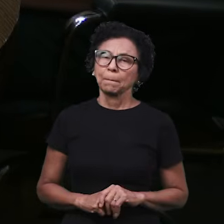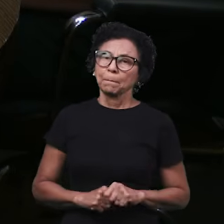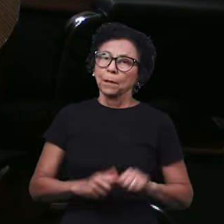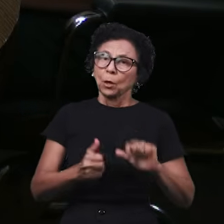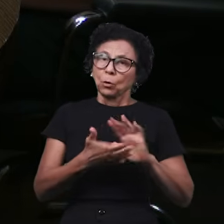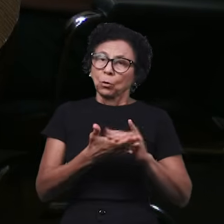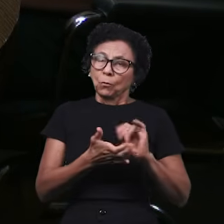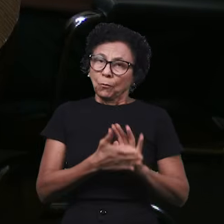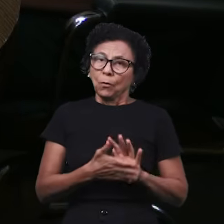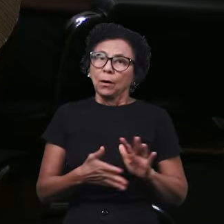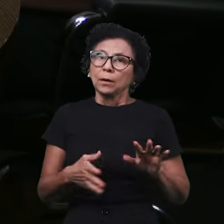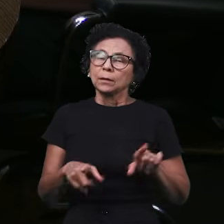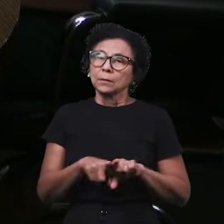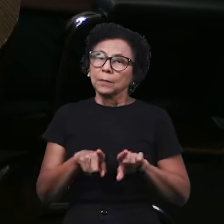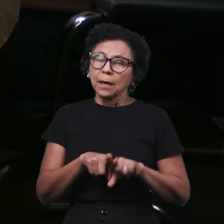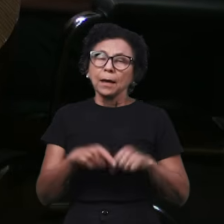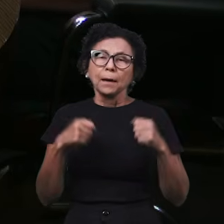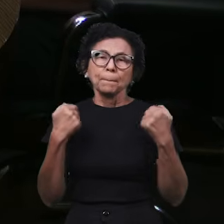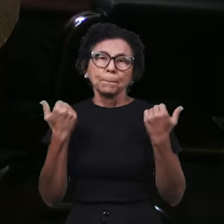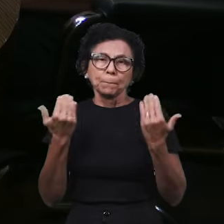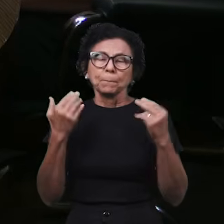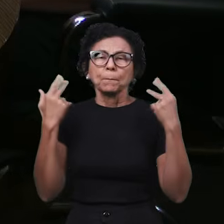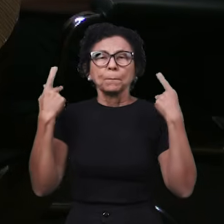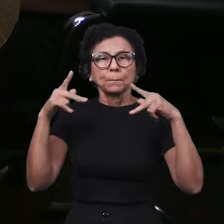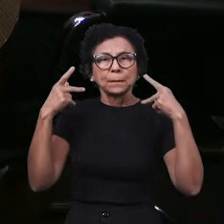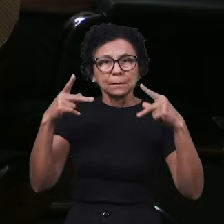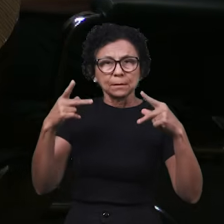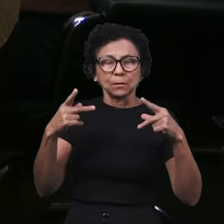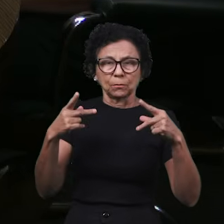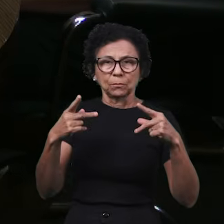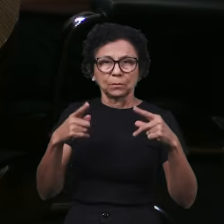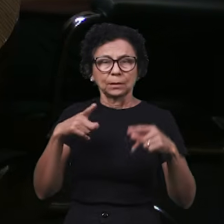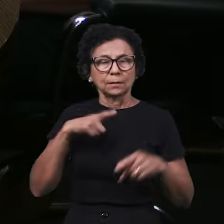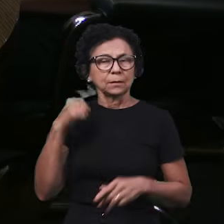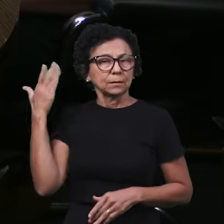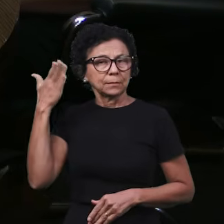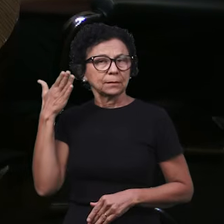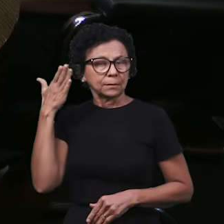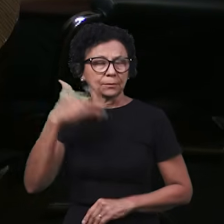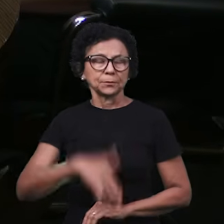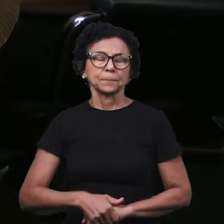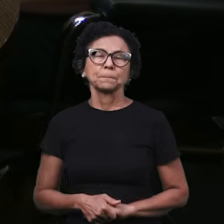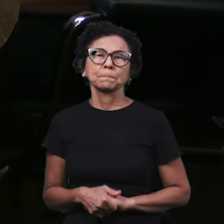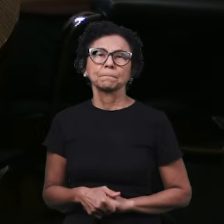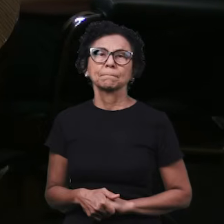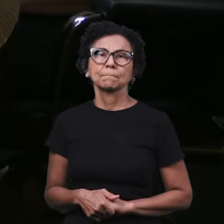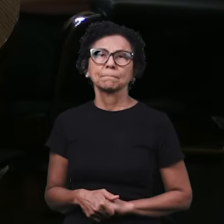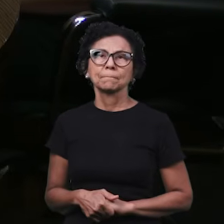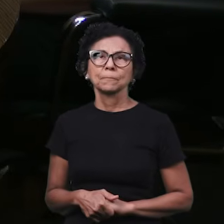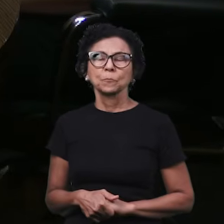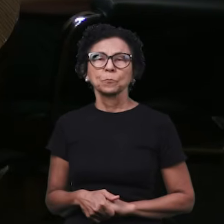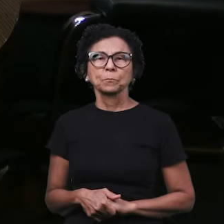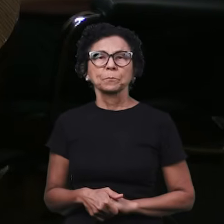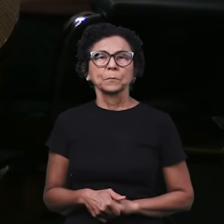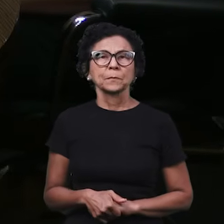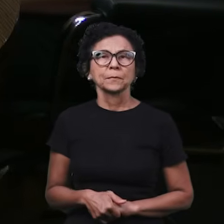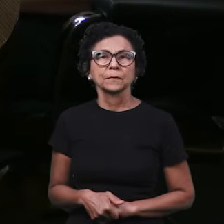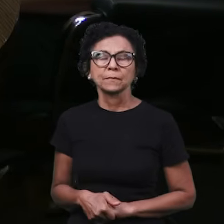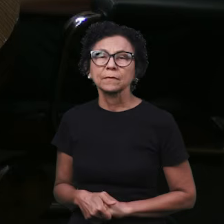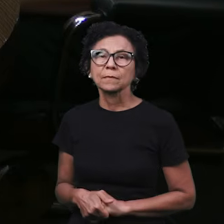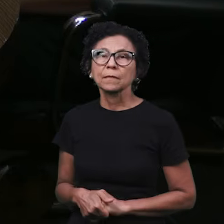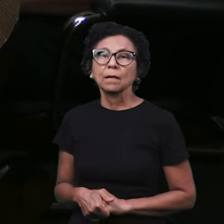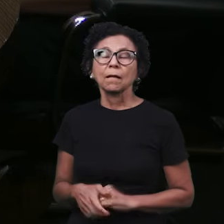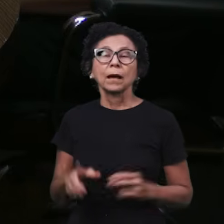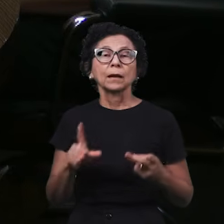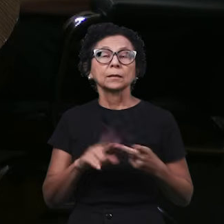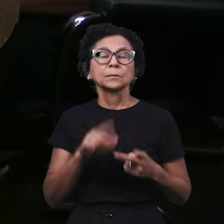fala o coração daqueles. Enfim, então vamos lá. Então, matarás a tua sede. A gente pode trazer aqui a questão da transformação.